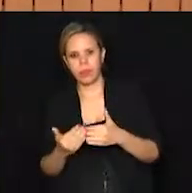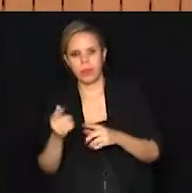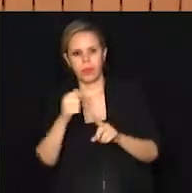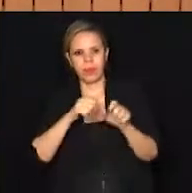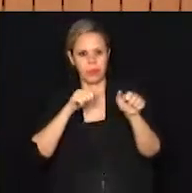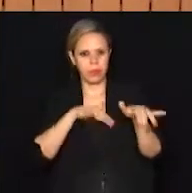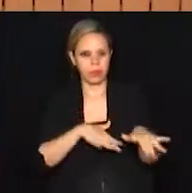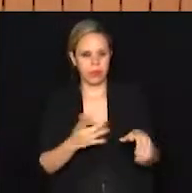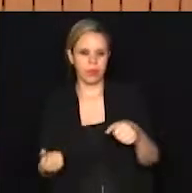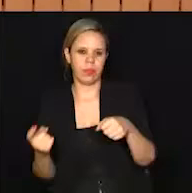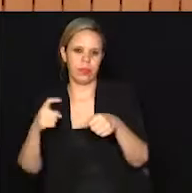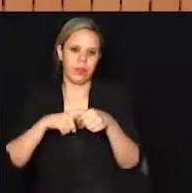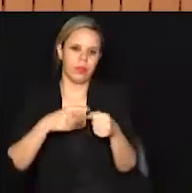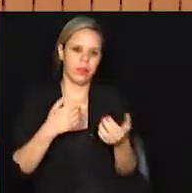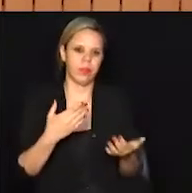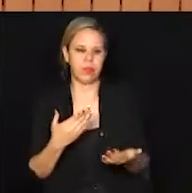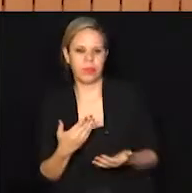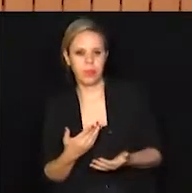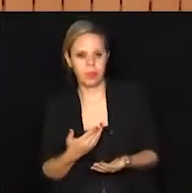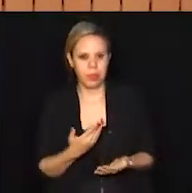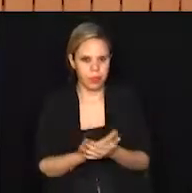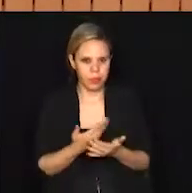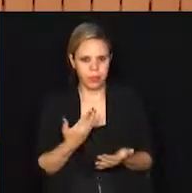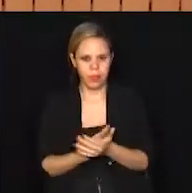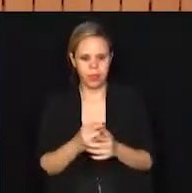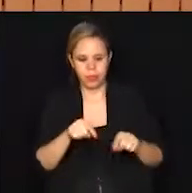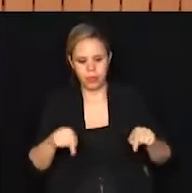setembro, o retorno das atividades extra-classe.